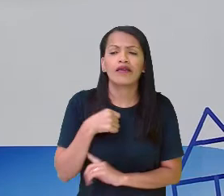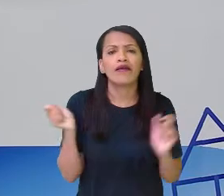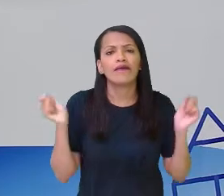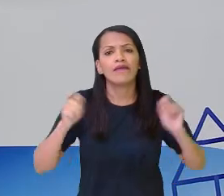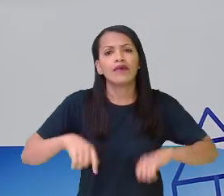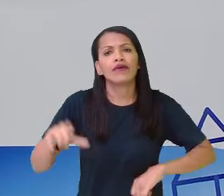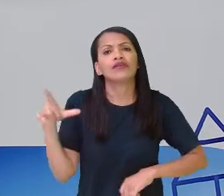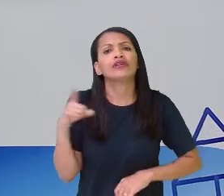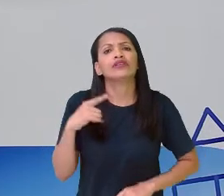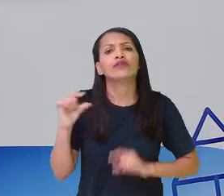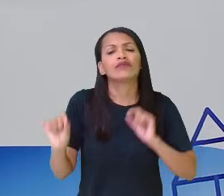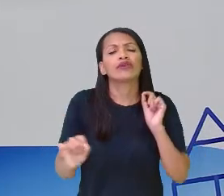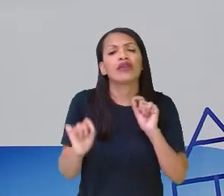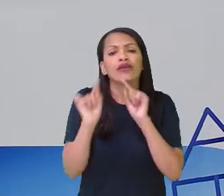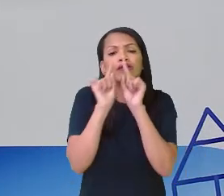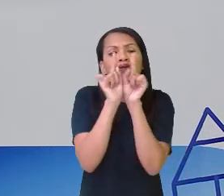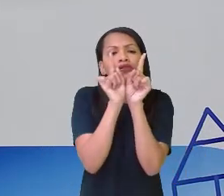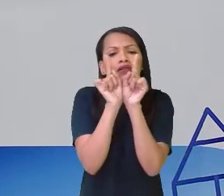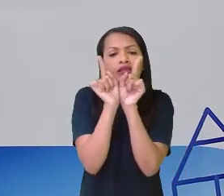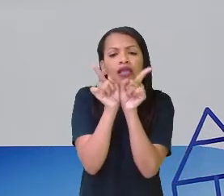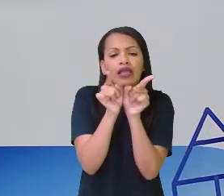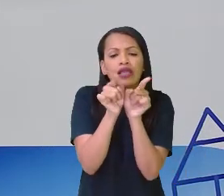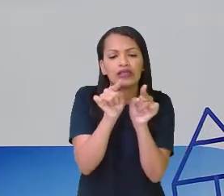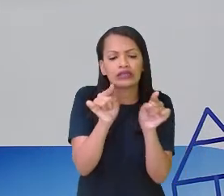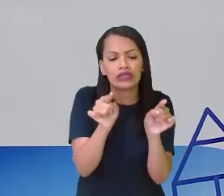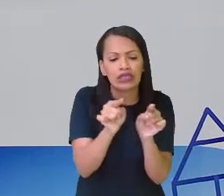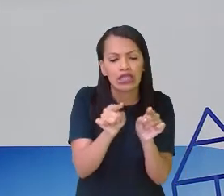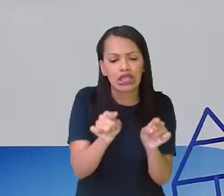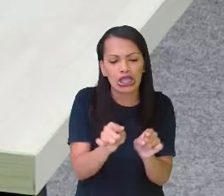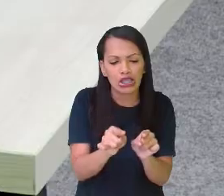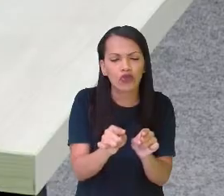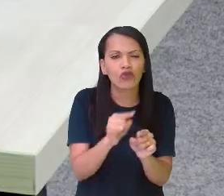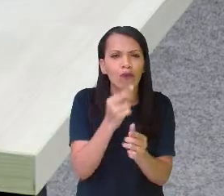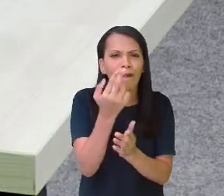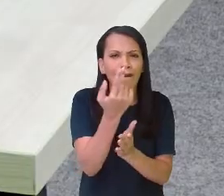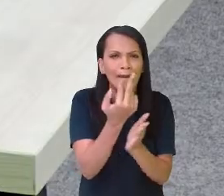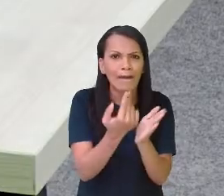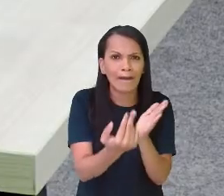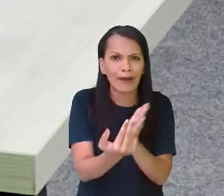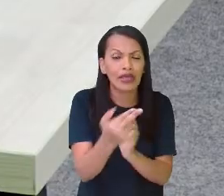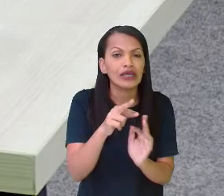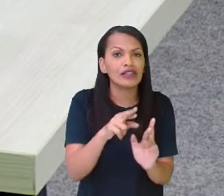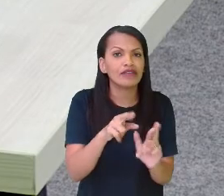ter formatos diferentes nos meus recipientes com a mesma